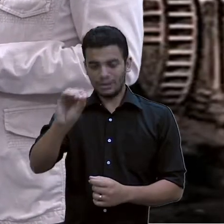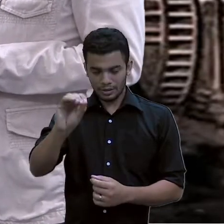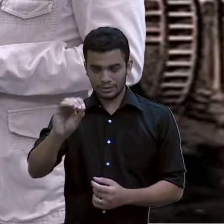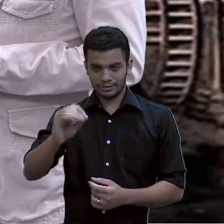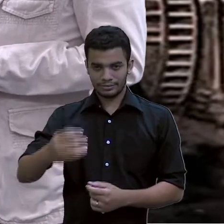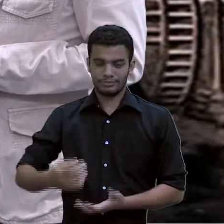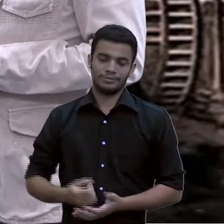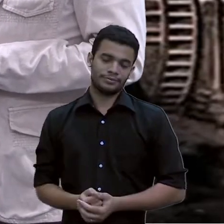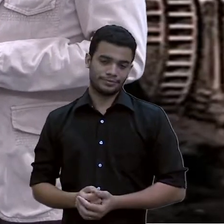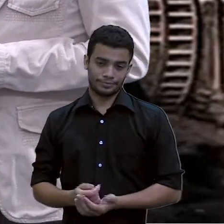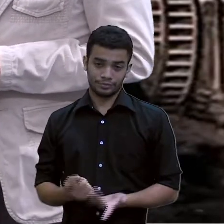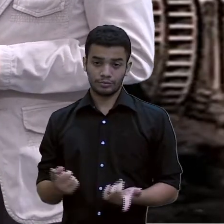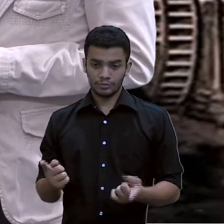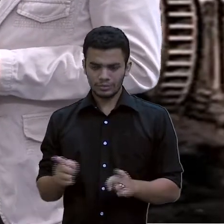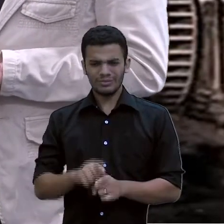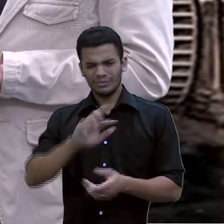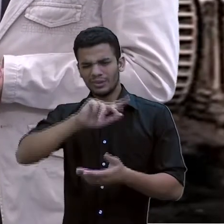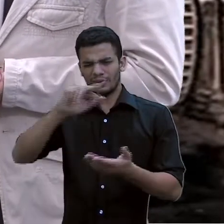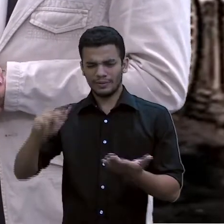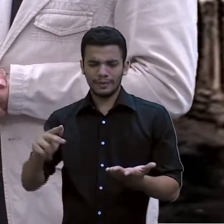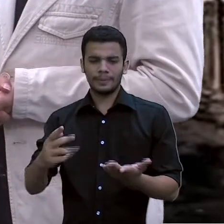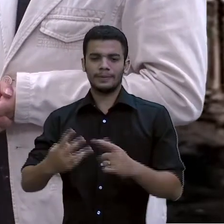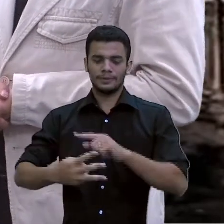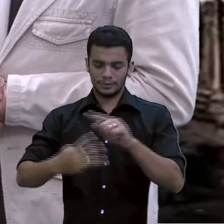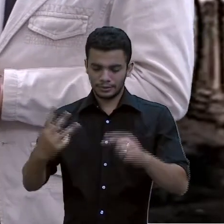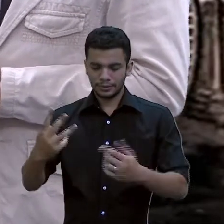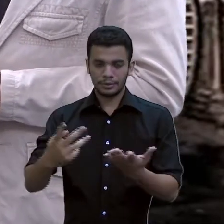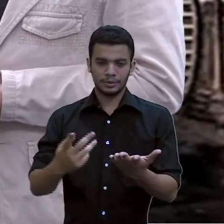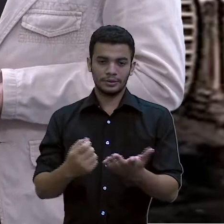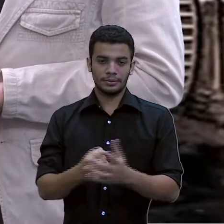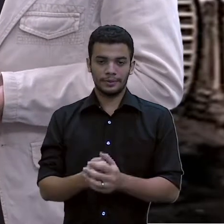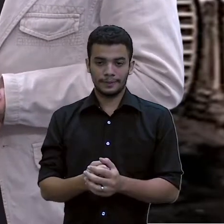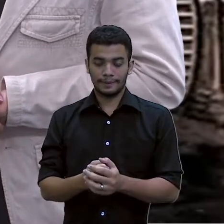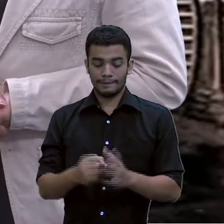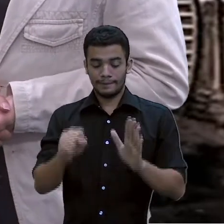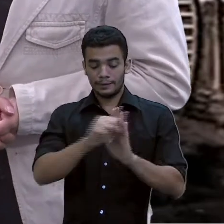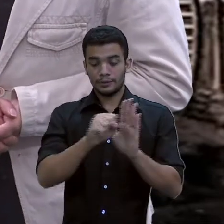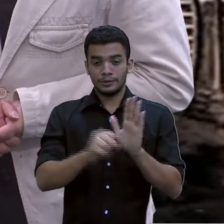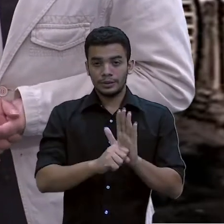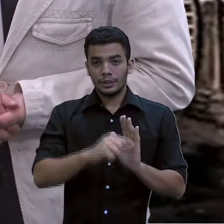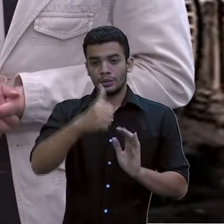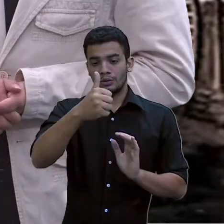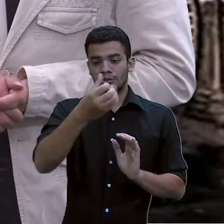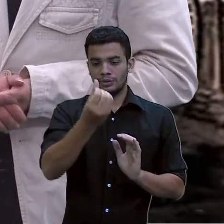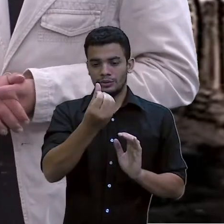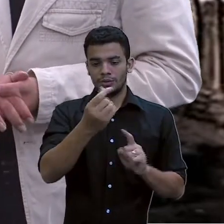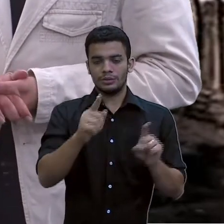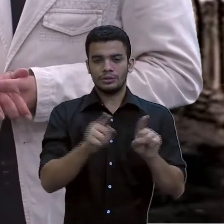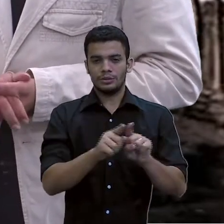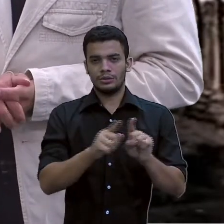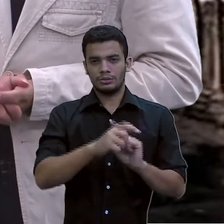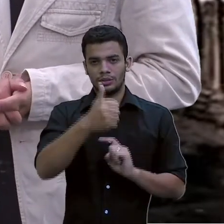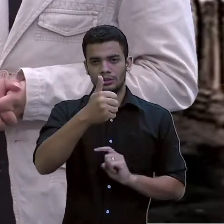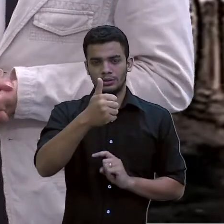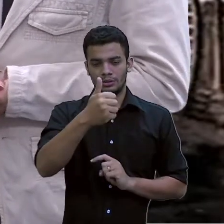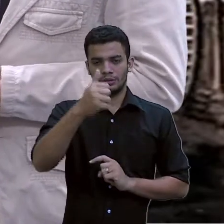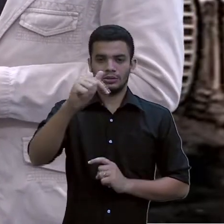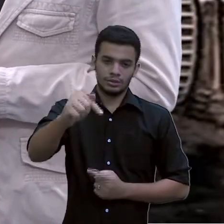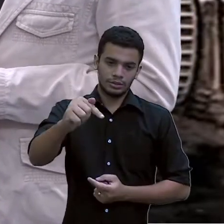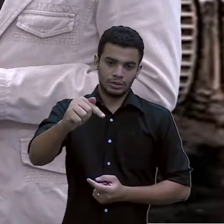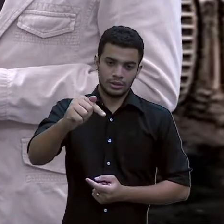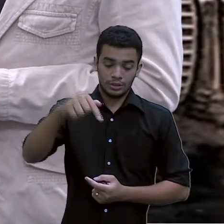com a Europa. Entre os séculos XVI e XVII, o Brasil se tornou o maior produtor e